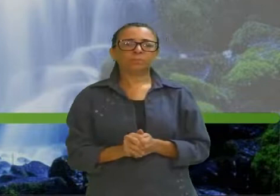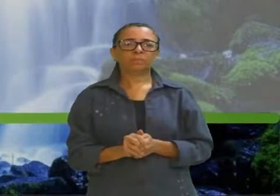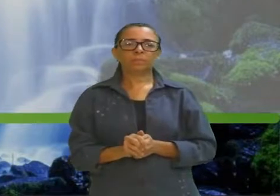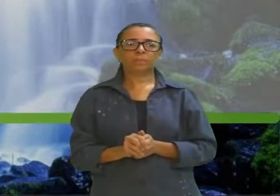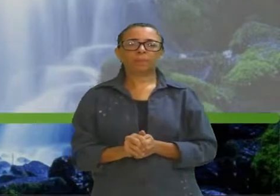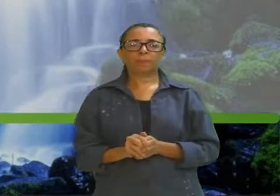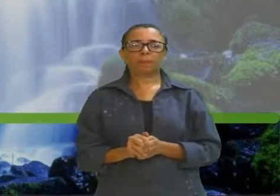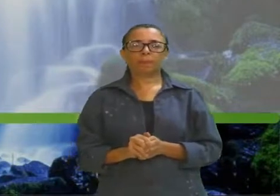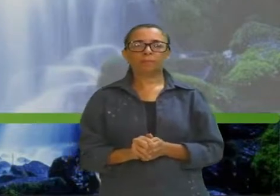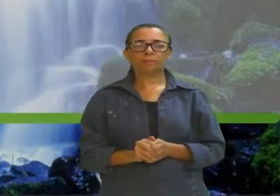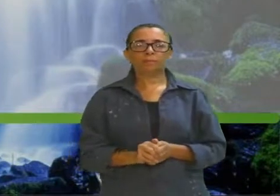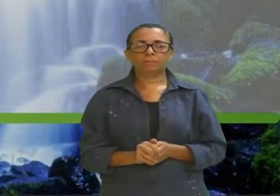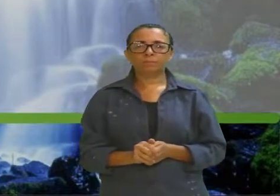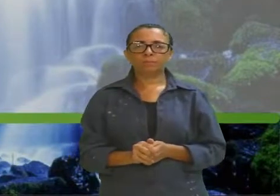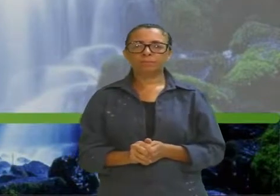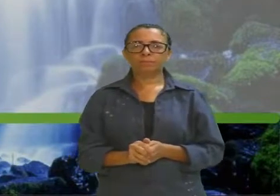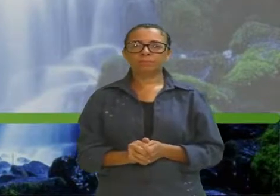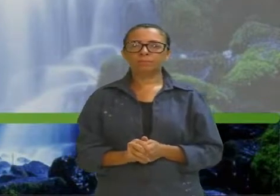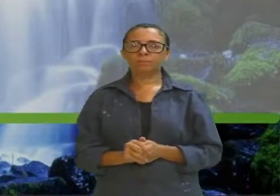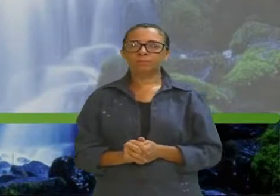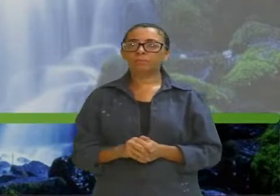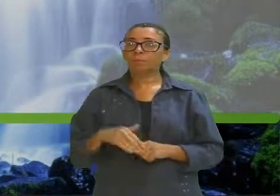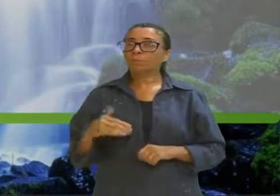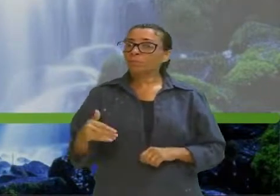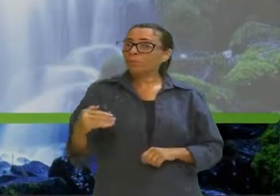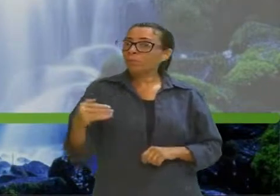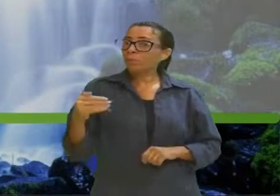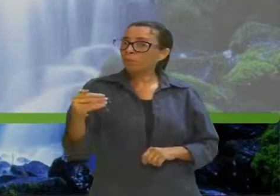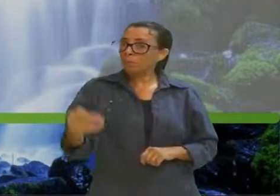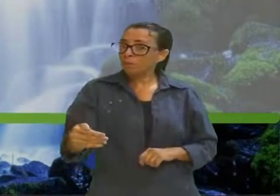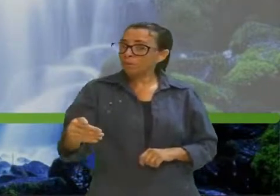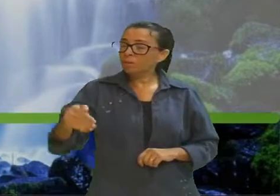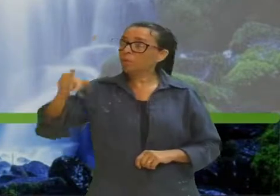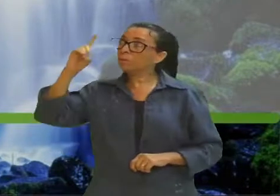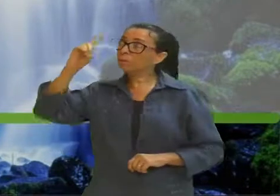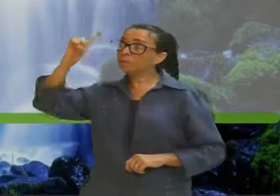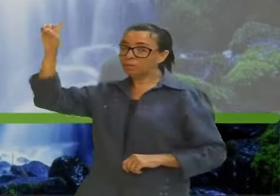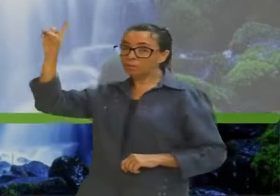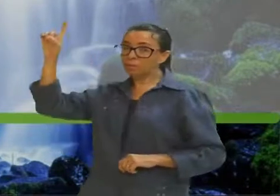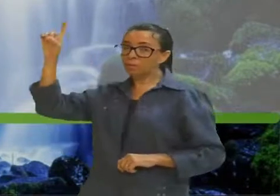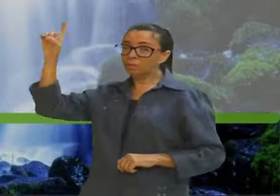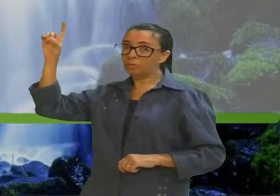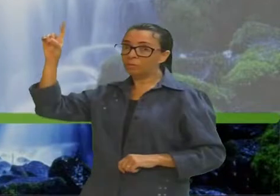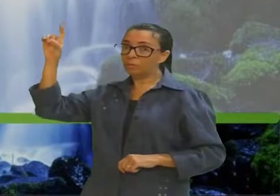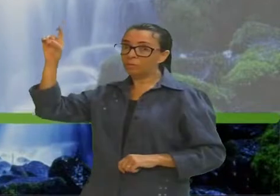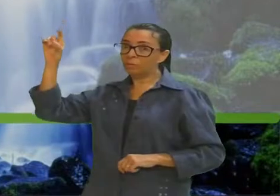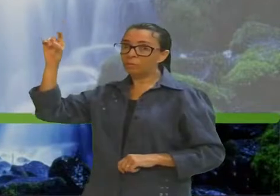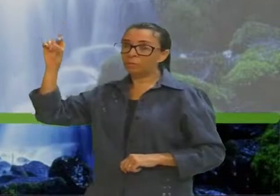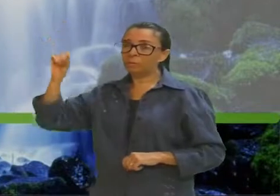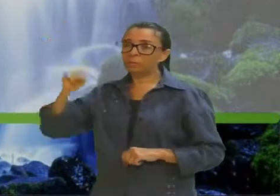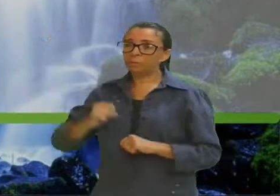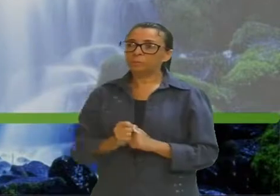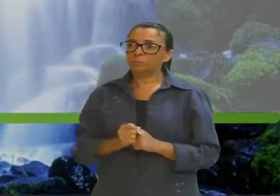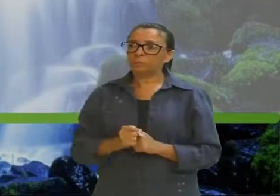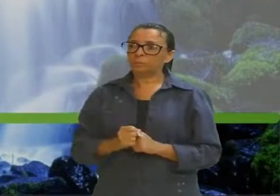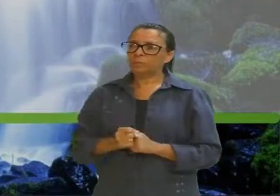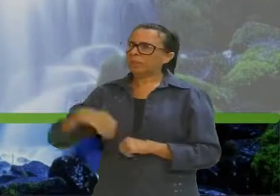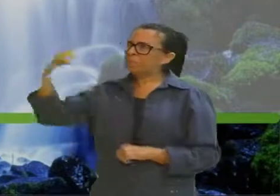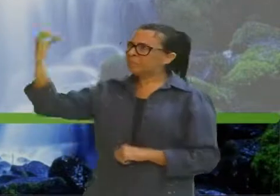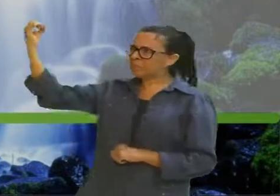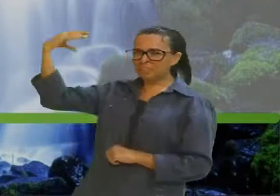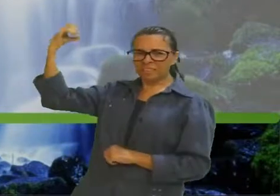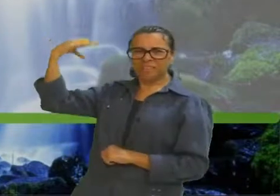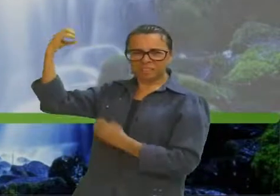Então, amados, quando Deus realiza através de mim e de você uma obra tão grande quanto Ele próprio,